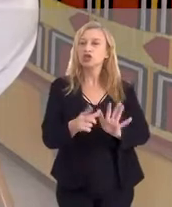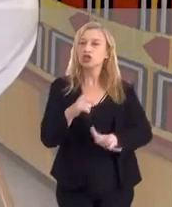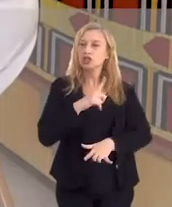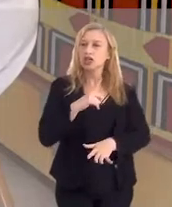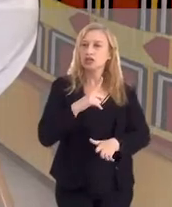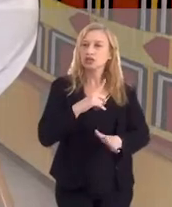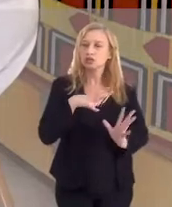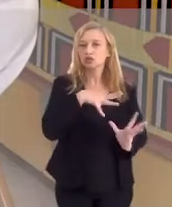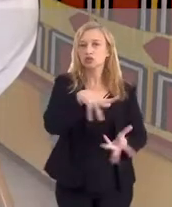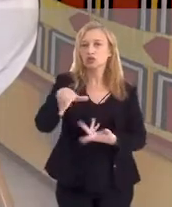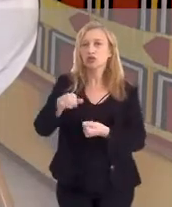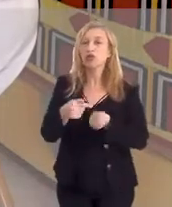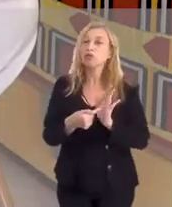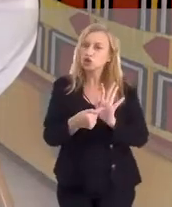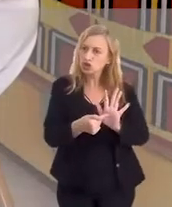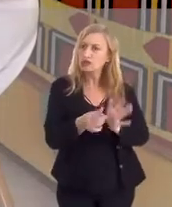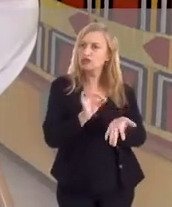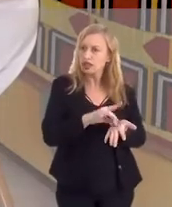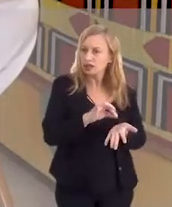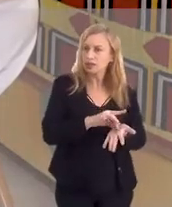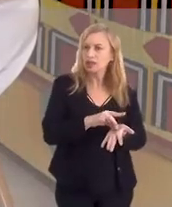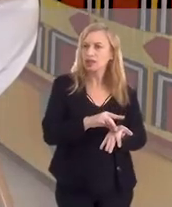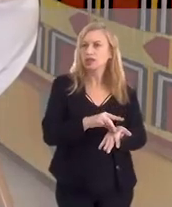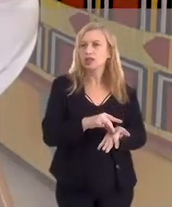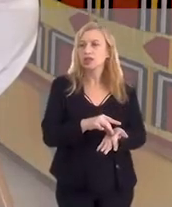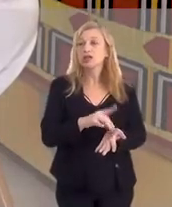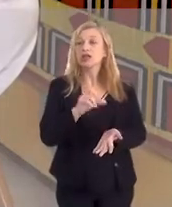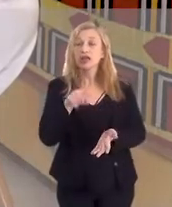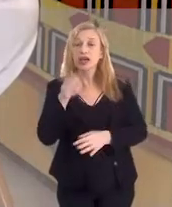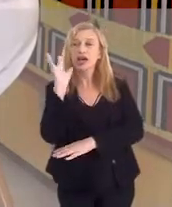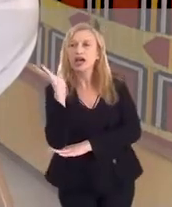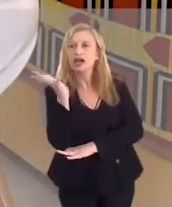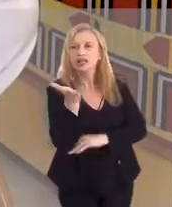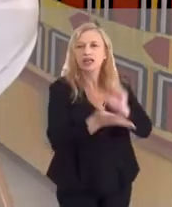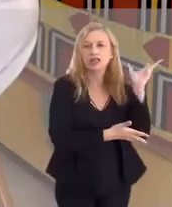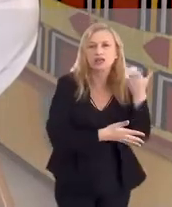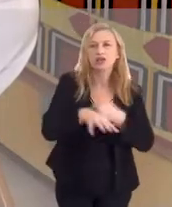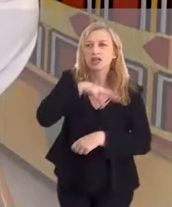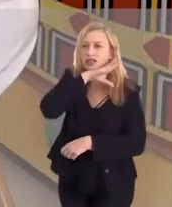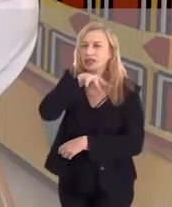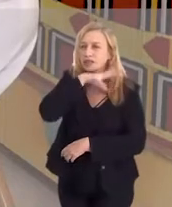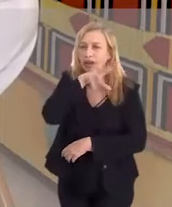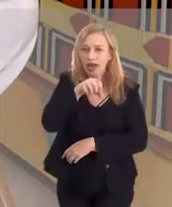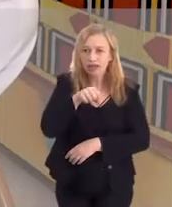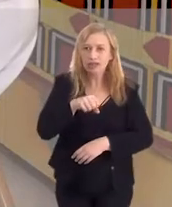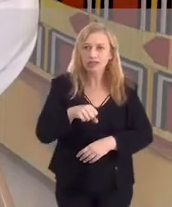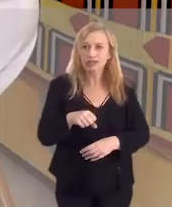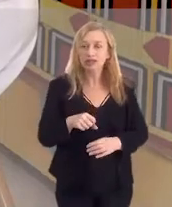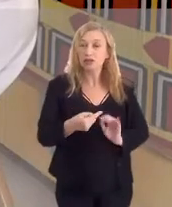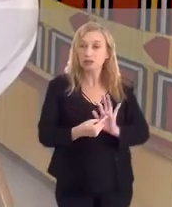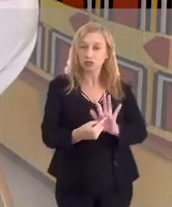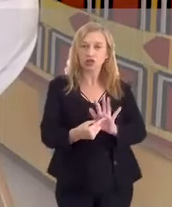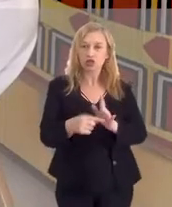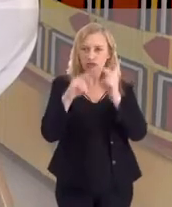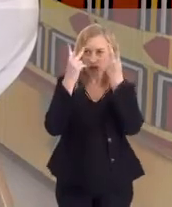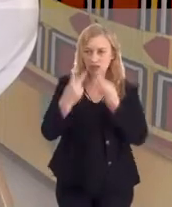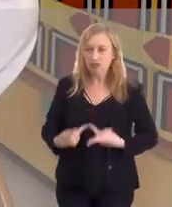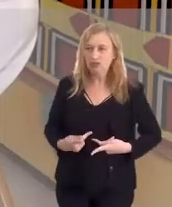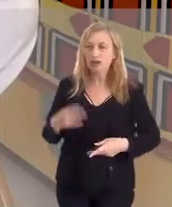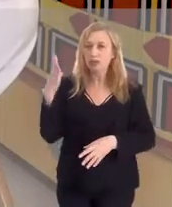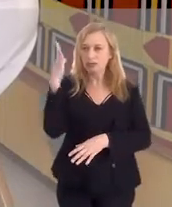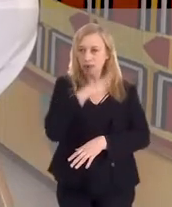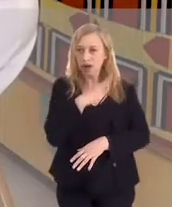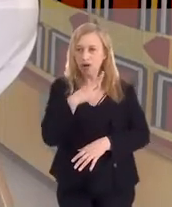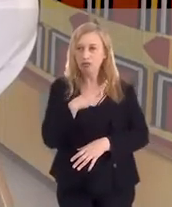mostra do que nós temos no planeta, porque foi mostrado o que realmente nós temos. Sim. Que é a natureza, que são os animais que estão aí. Na verdade, foi mostrado que o ser humano